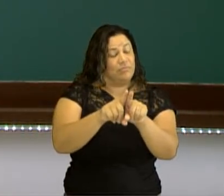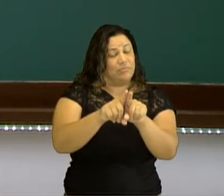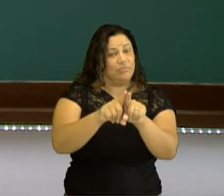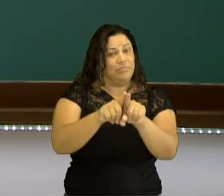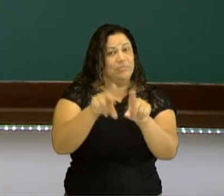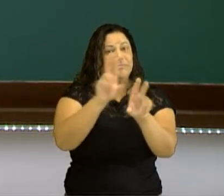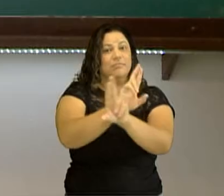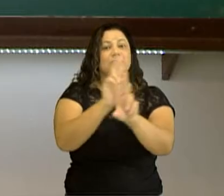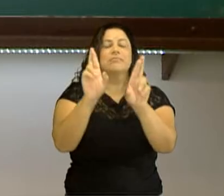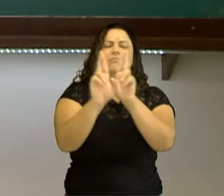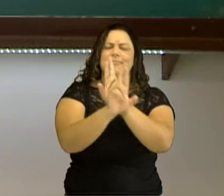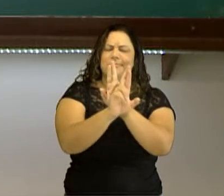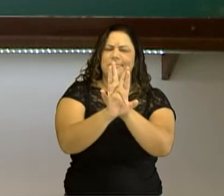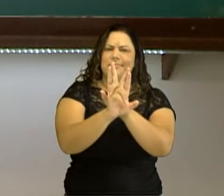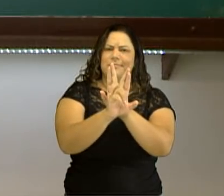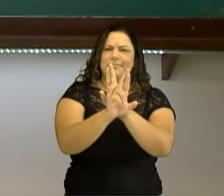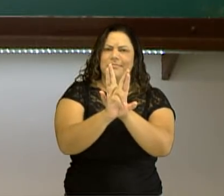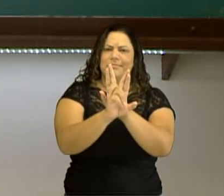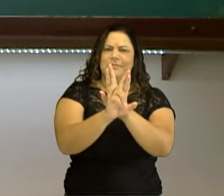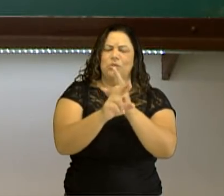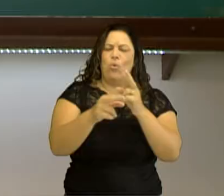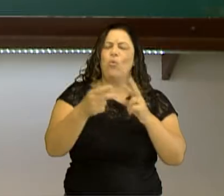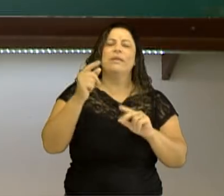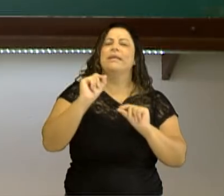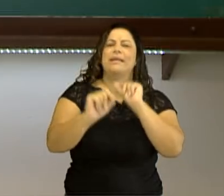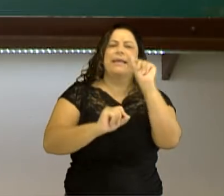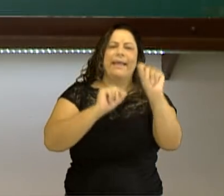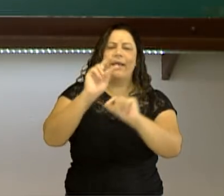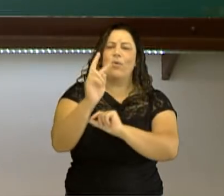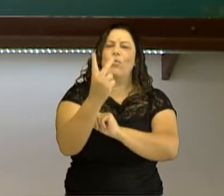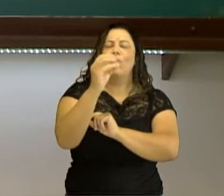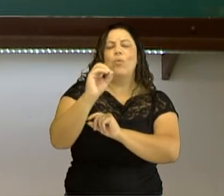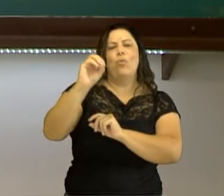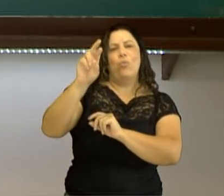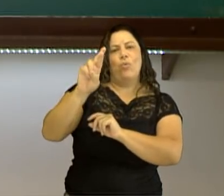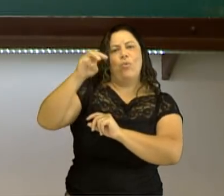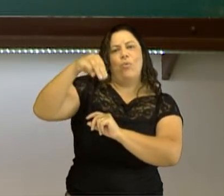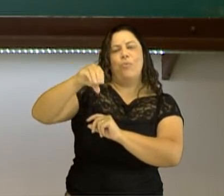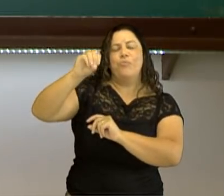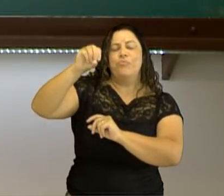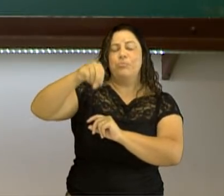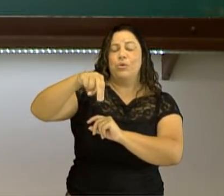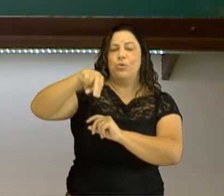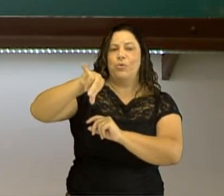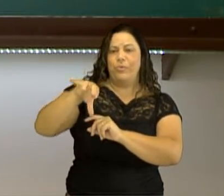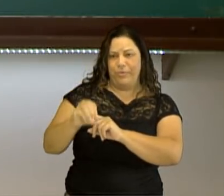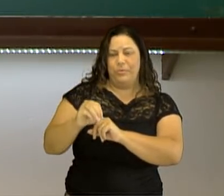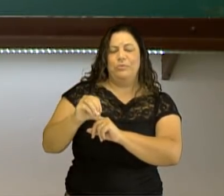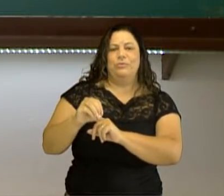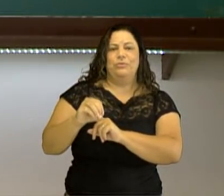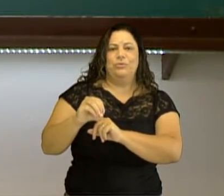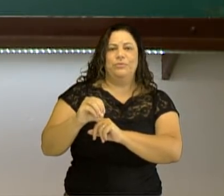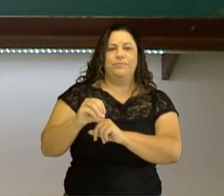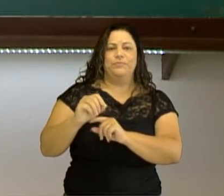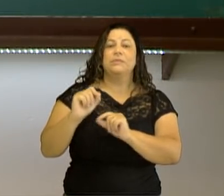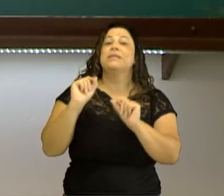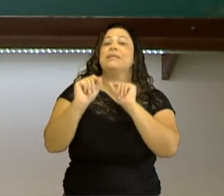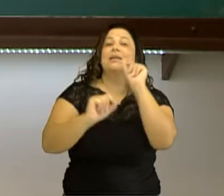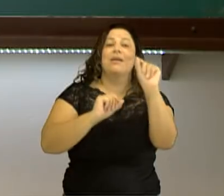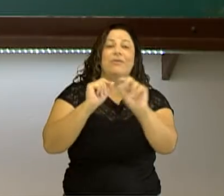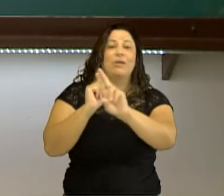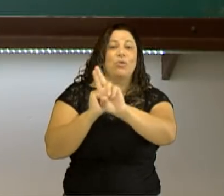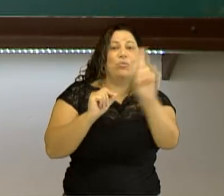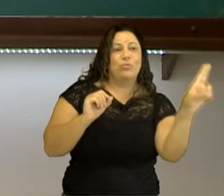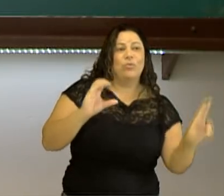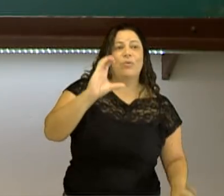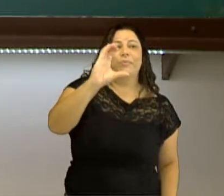à produção de um hormônio importante, que é o colesterol. Isso significa que se a gente deixasse de